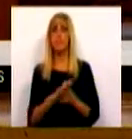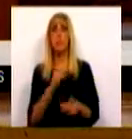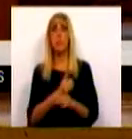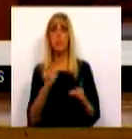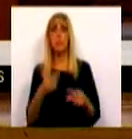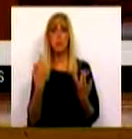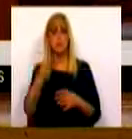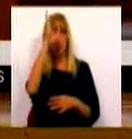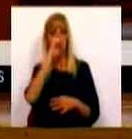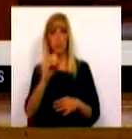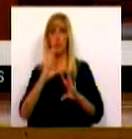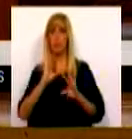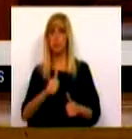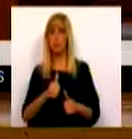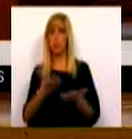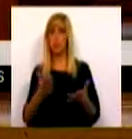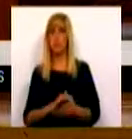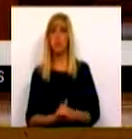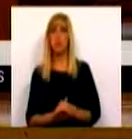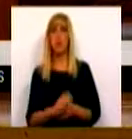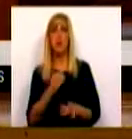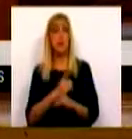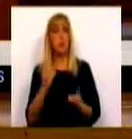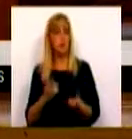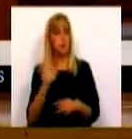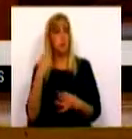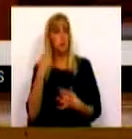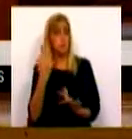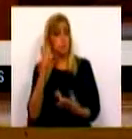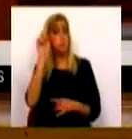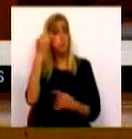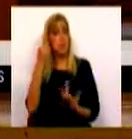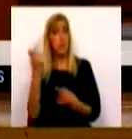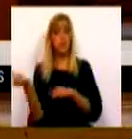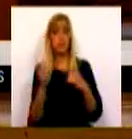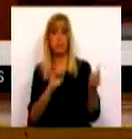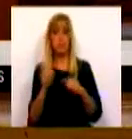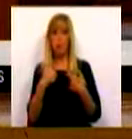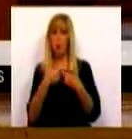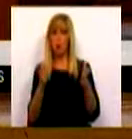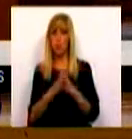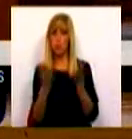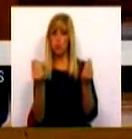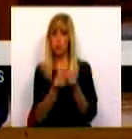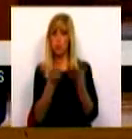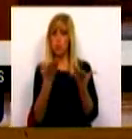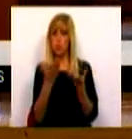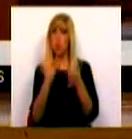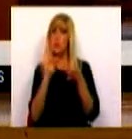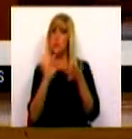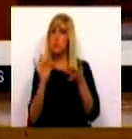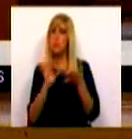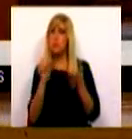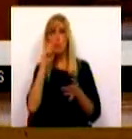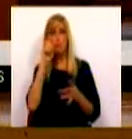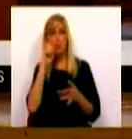temos governado bem, porque soubemos dialogar com todos e, em particular,